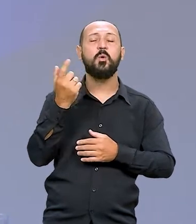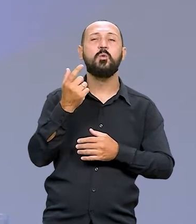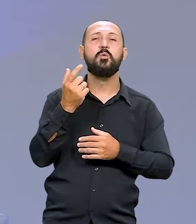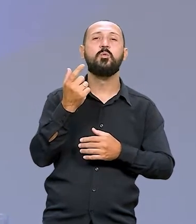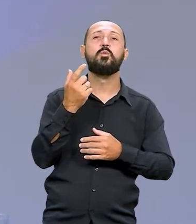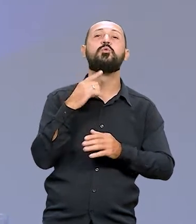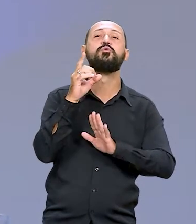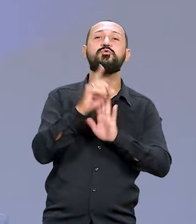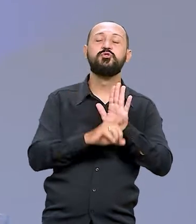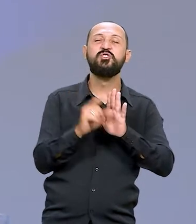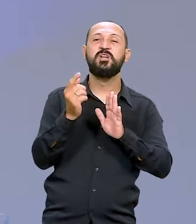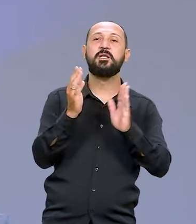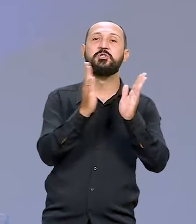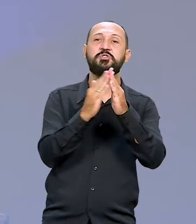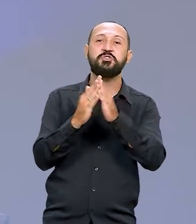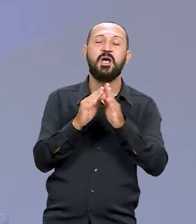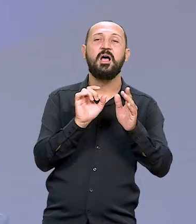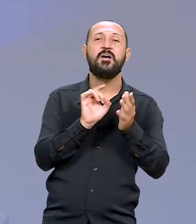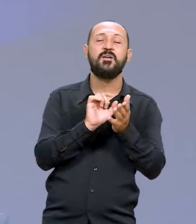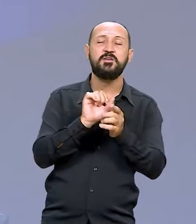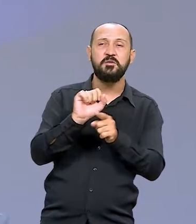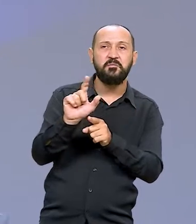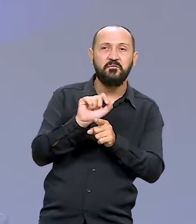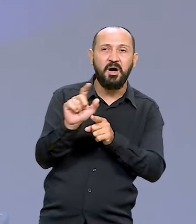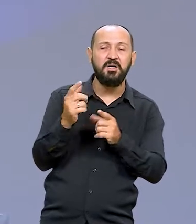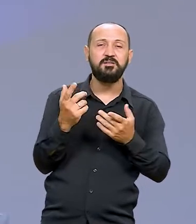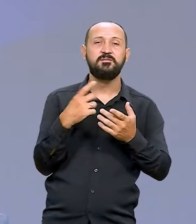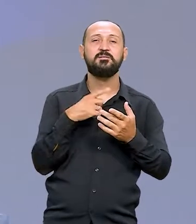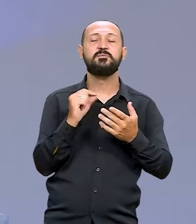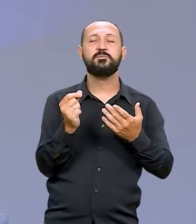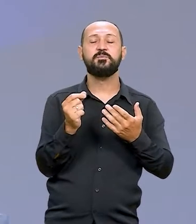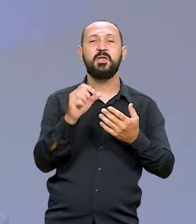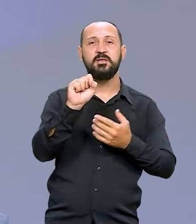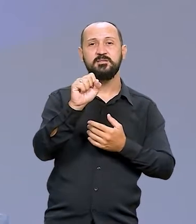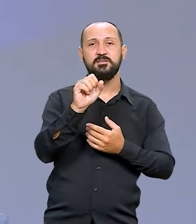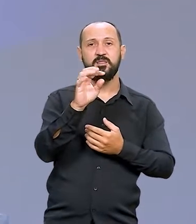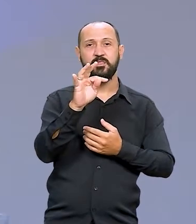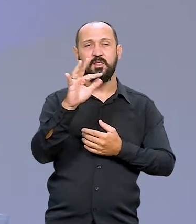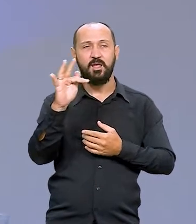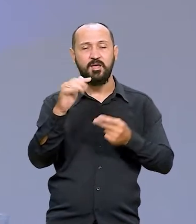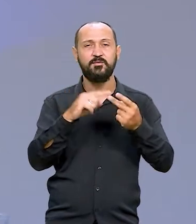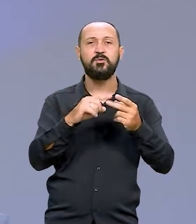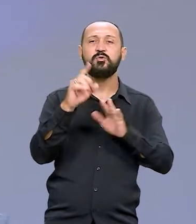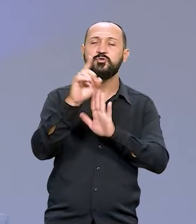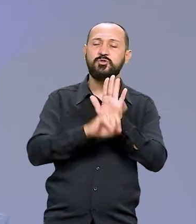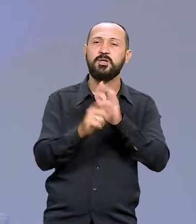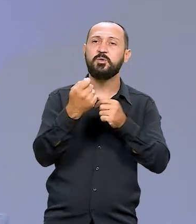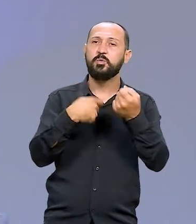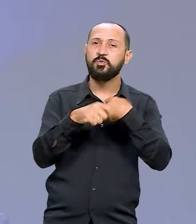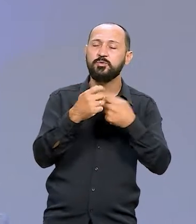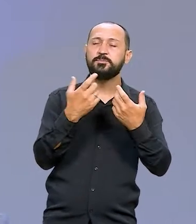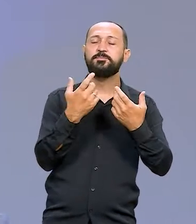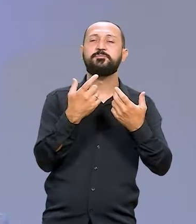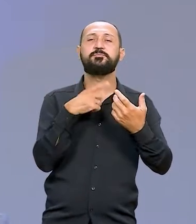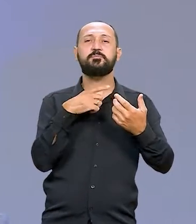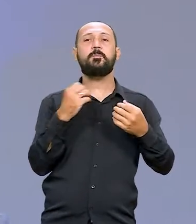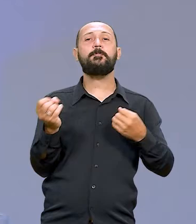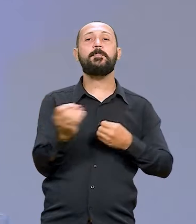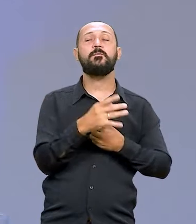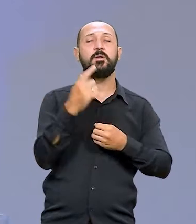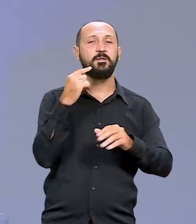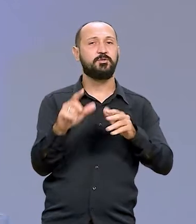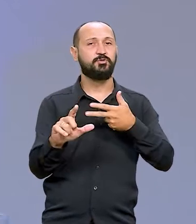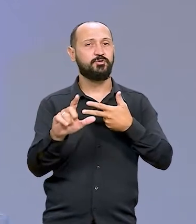direito imobiliário. Isso mesmo, tanto o STF quanto o Poder Executivo, que por iniciativa de